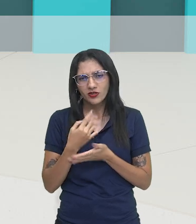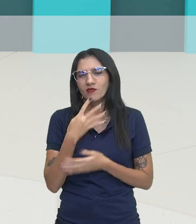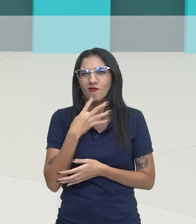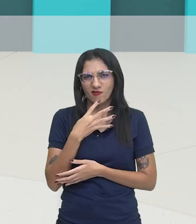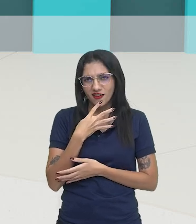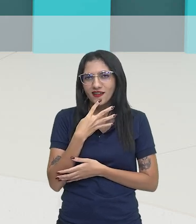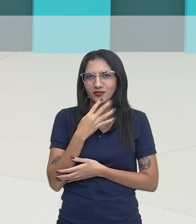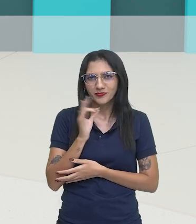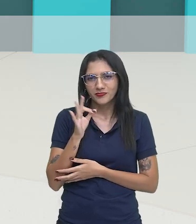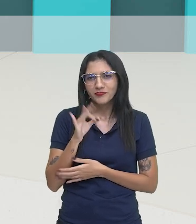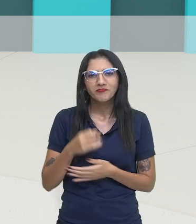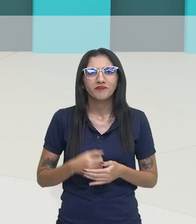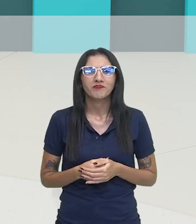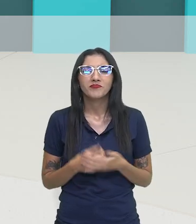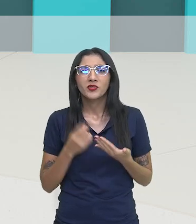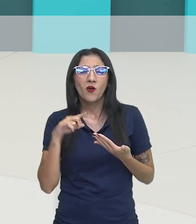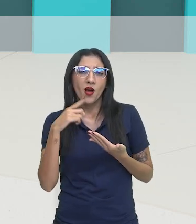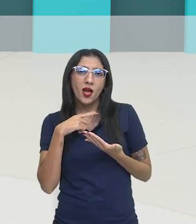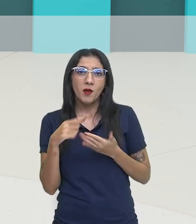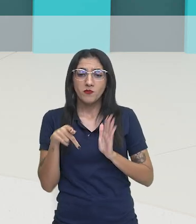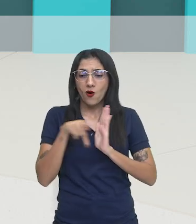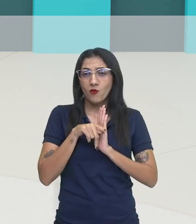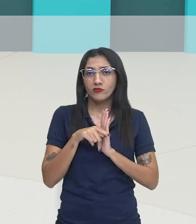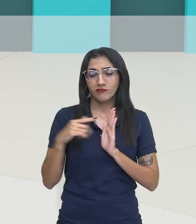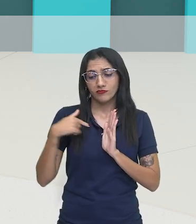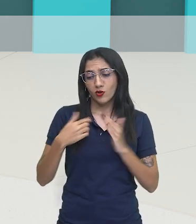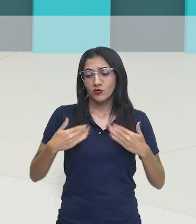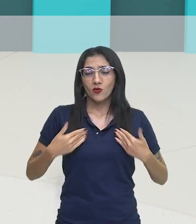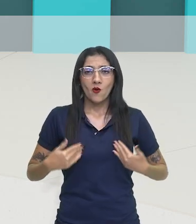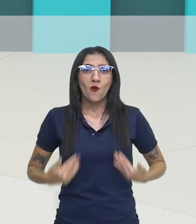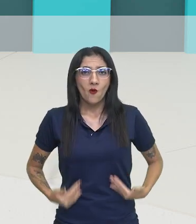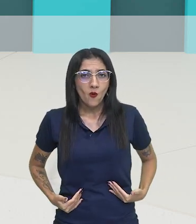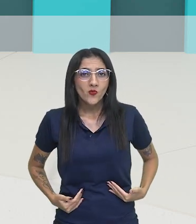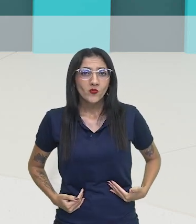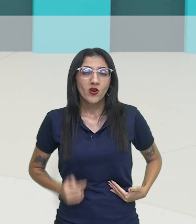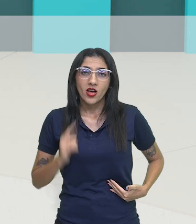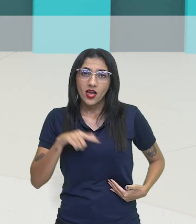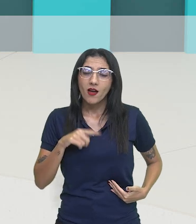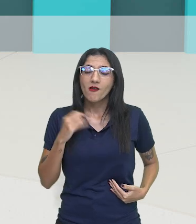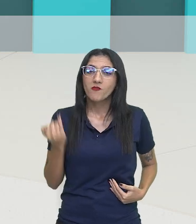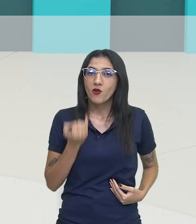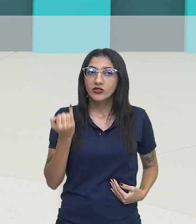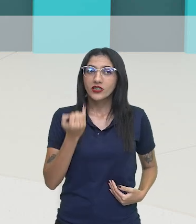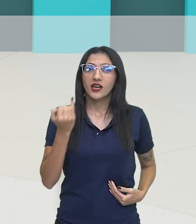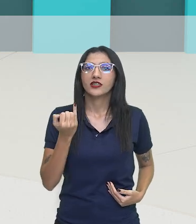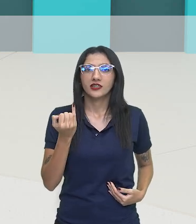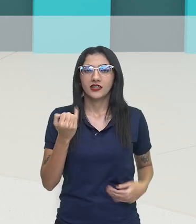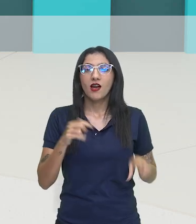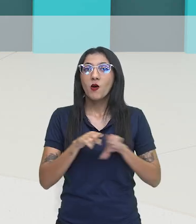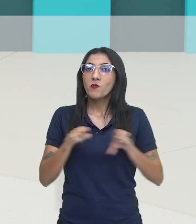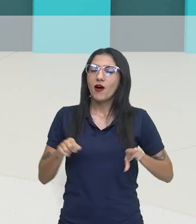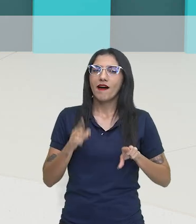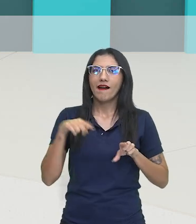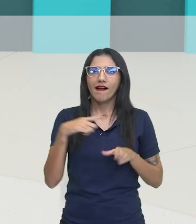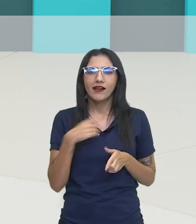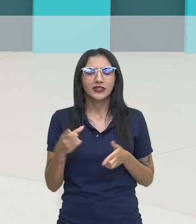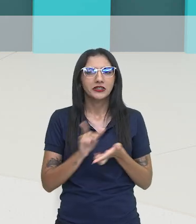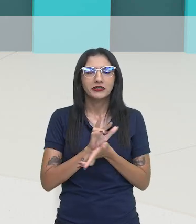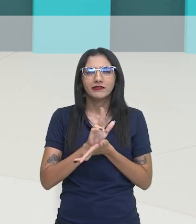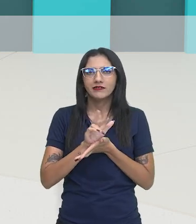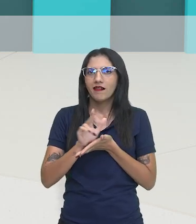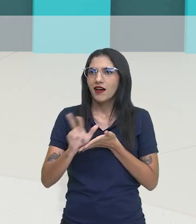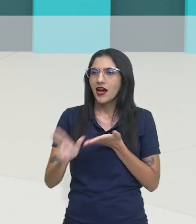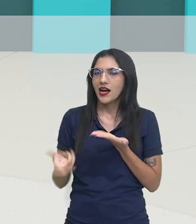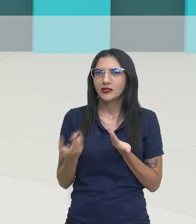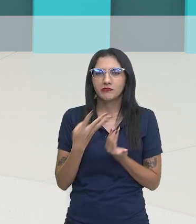mesmo? Um pedaço do nosso corpo tão importante, mas também tão rodeado de